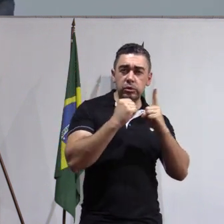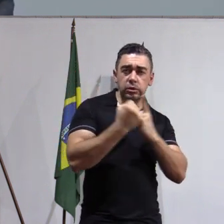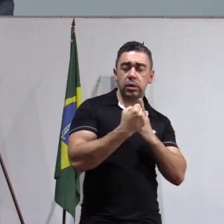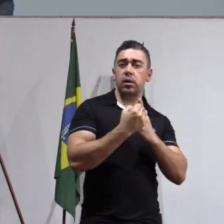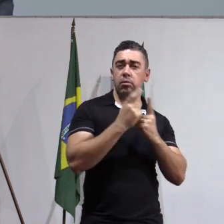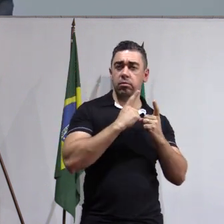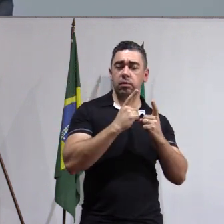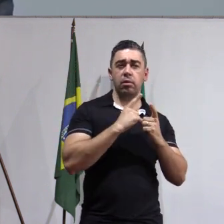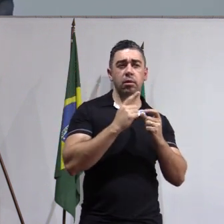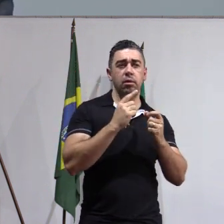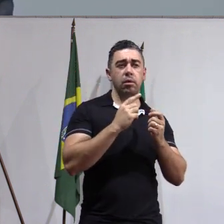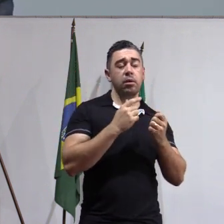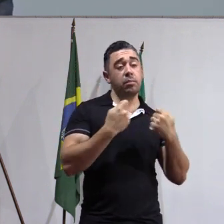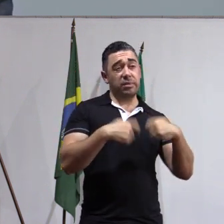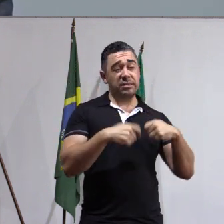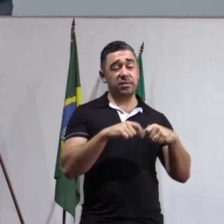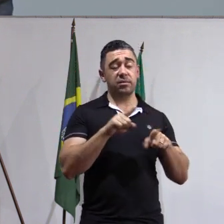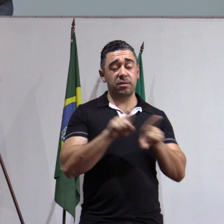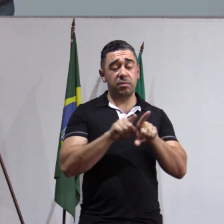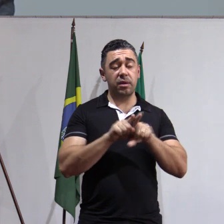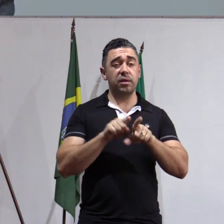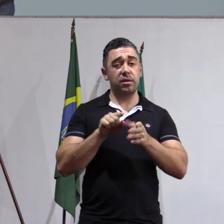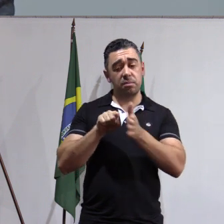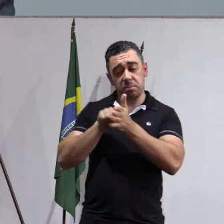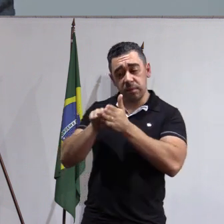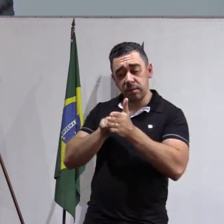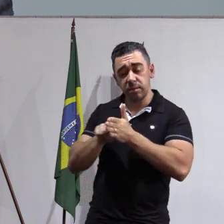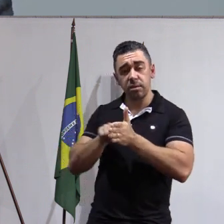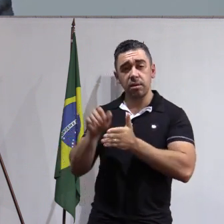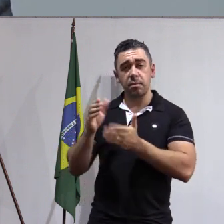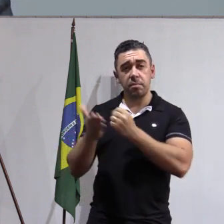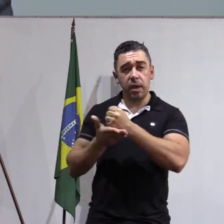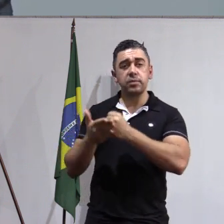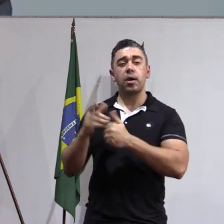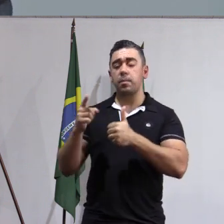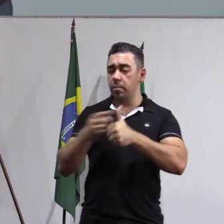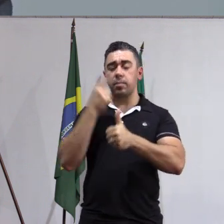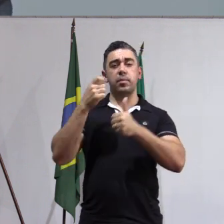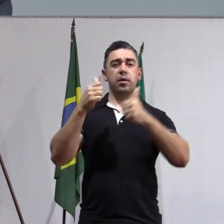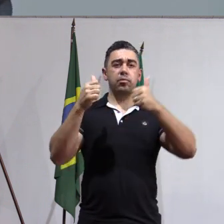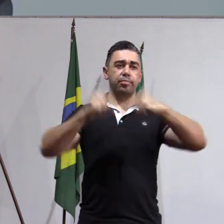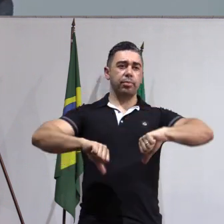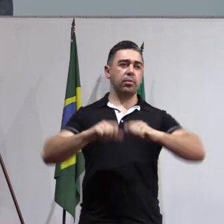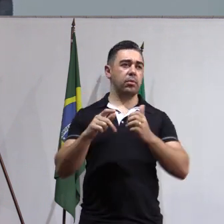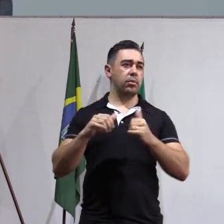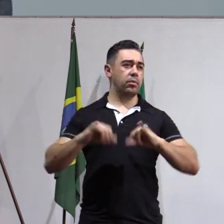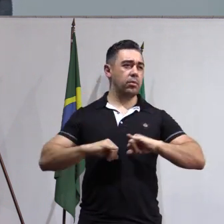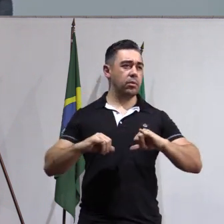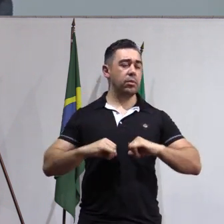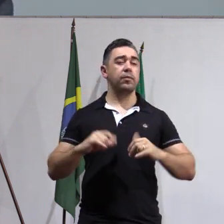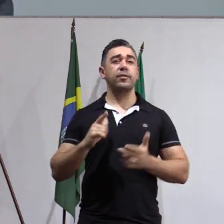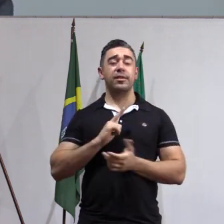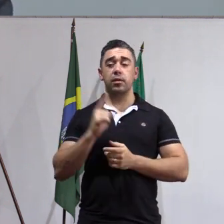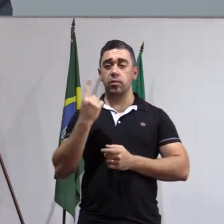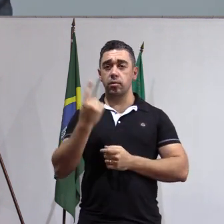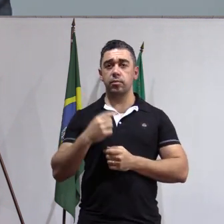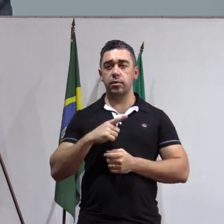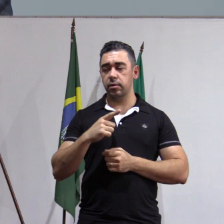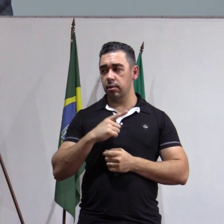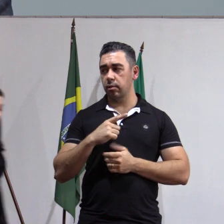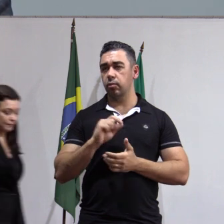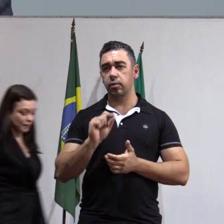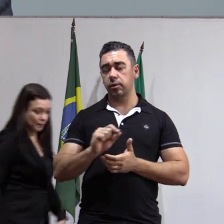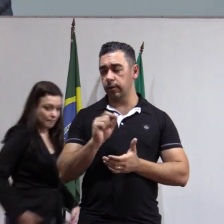campos científicos que se dedicam à ciência básica tendem a ser os primeiros a serem feridos de morte. Uma minuta de